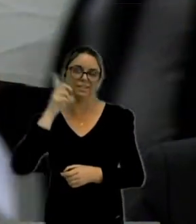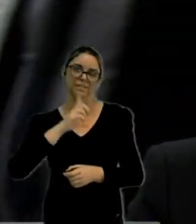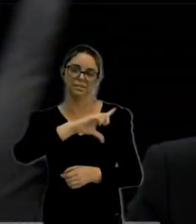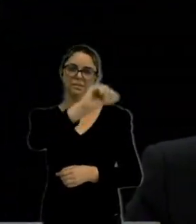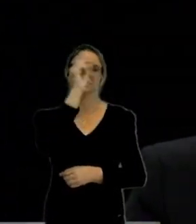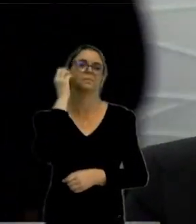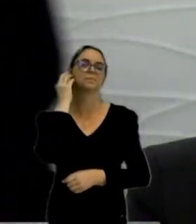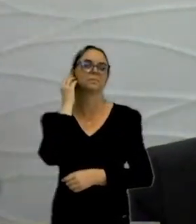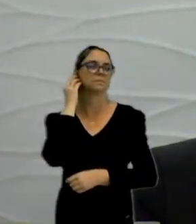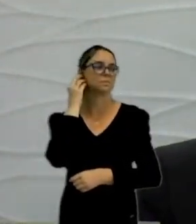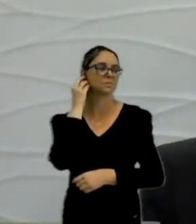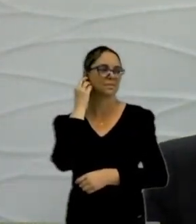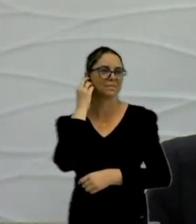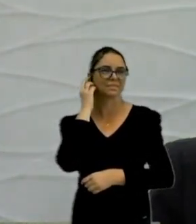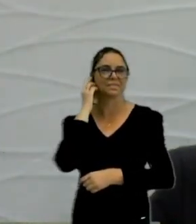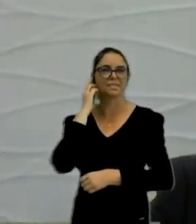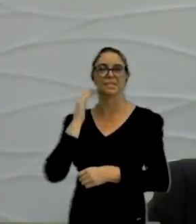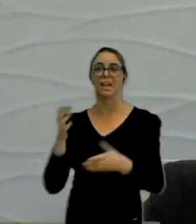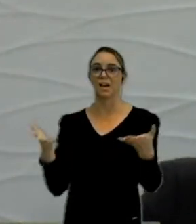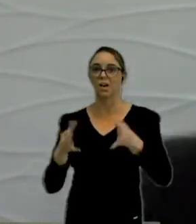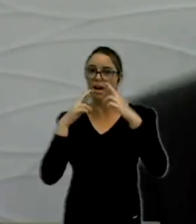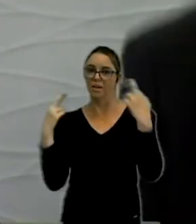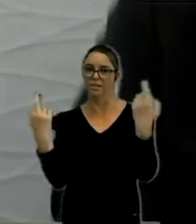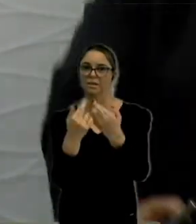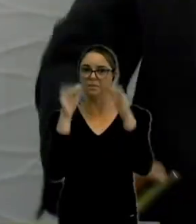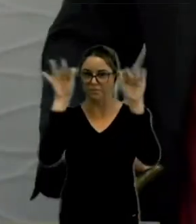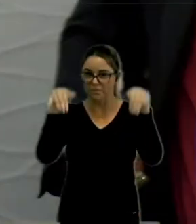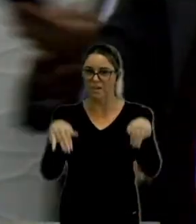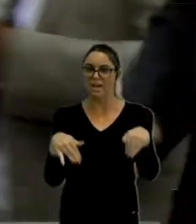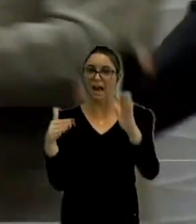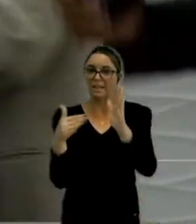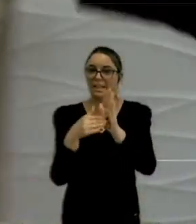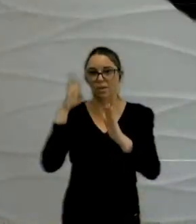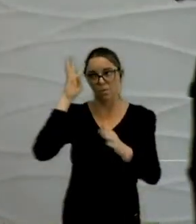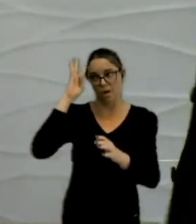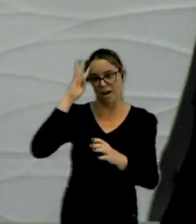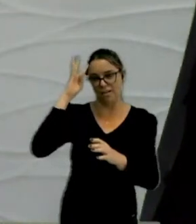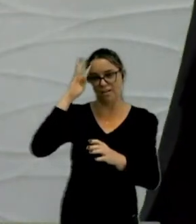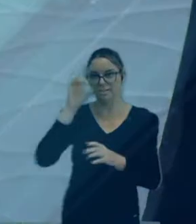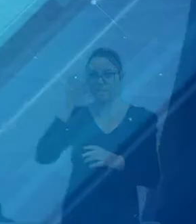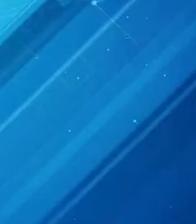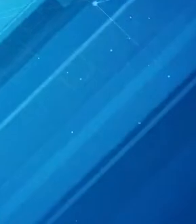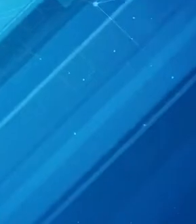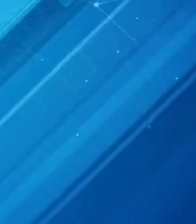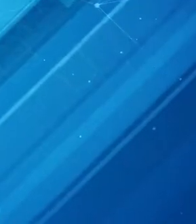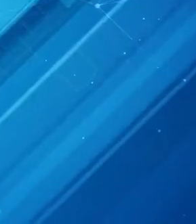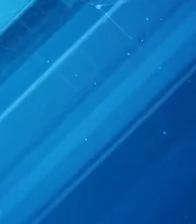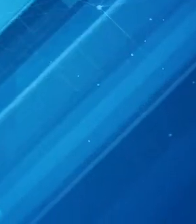Encerra a presente reunião, marcando outra para a próxima quarta-feira, se Deus assim nos permitir.